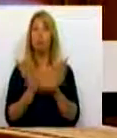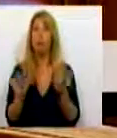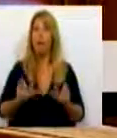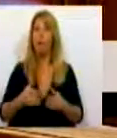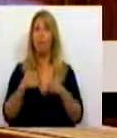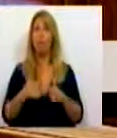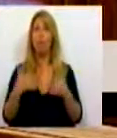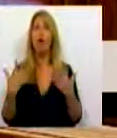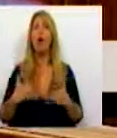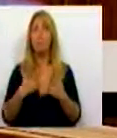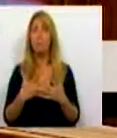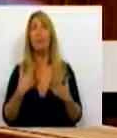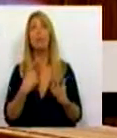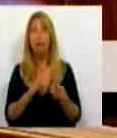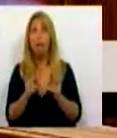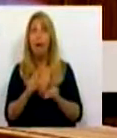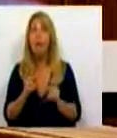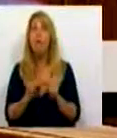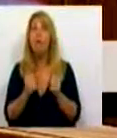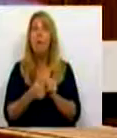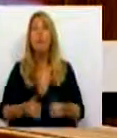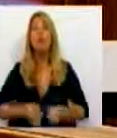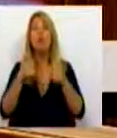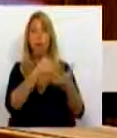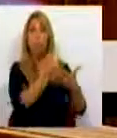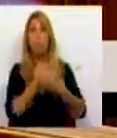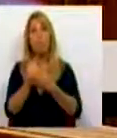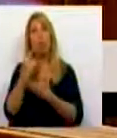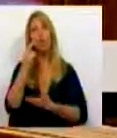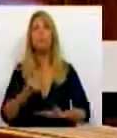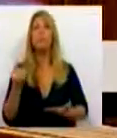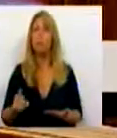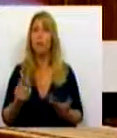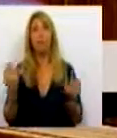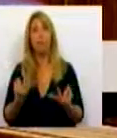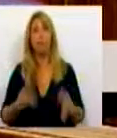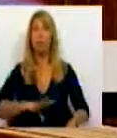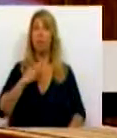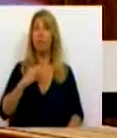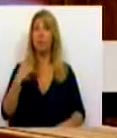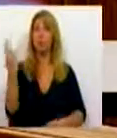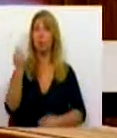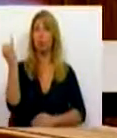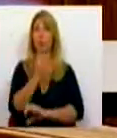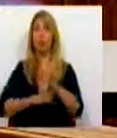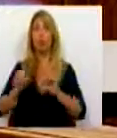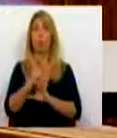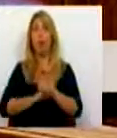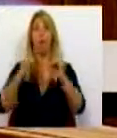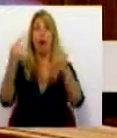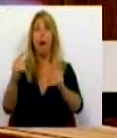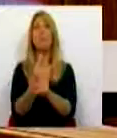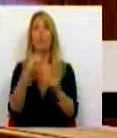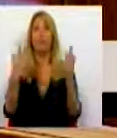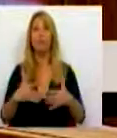que ficará ainda melhor seguramente com os contributos da especialidade. Mereceu a confiança das instituições europeias porque é um orçamento equilibrado